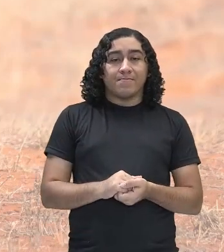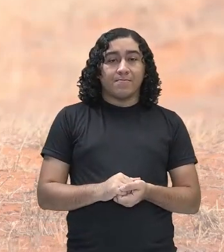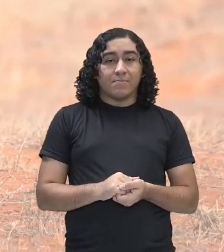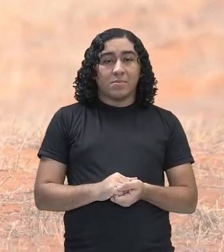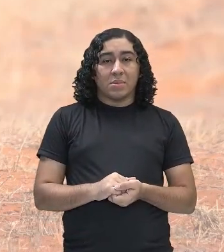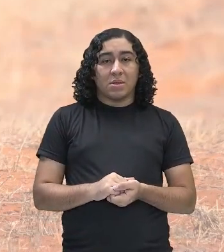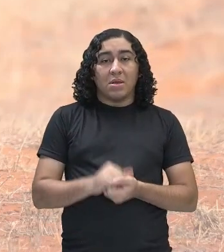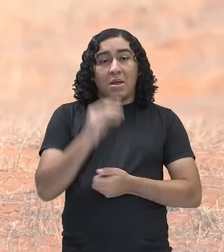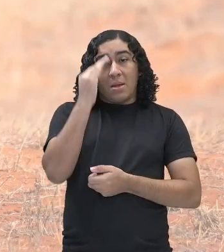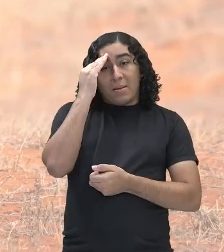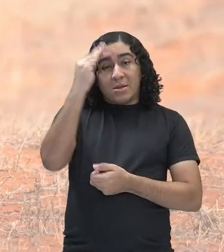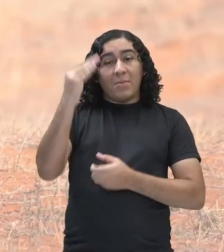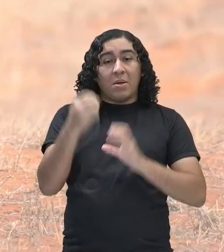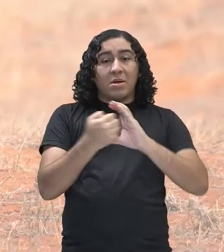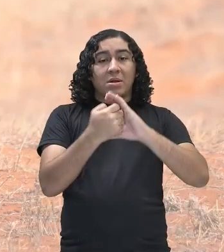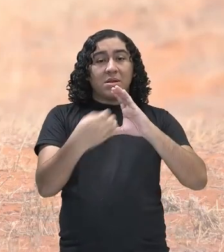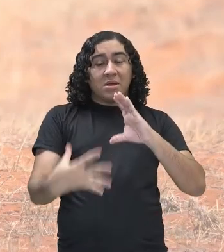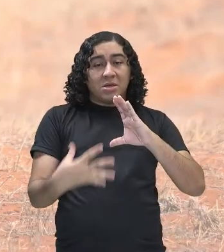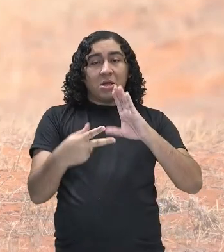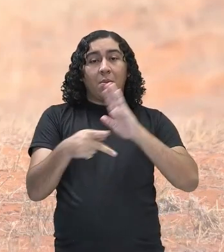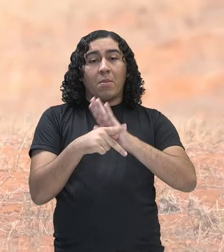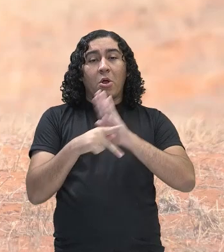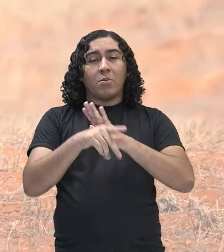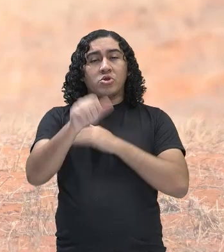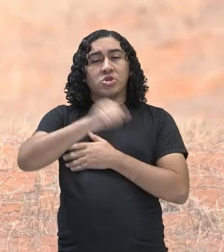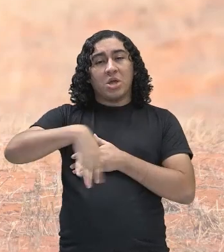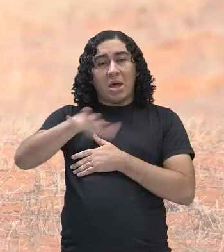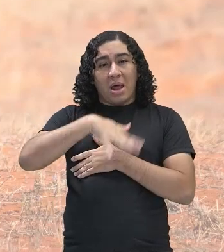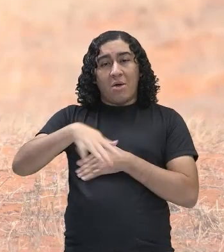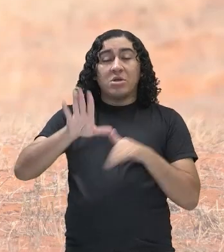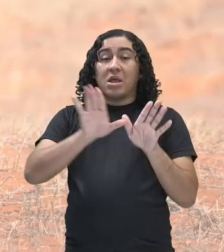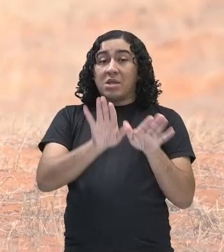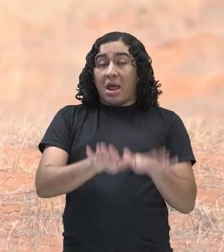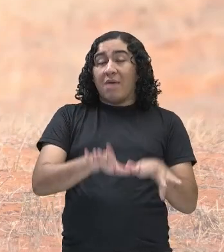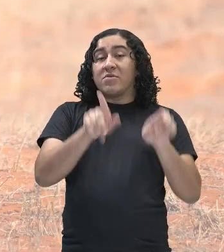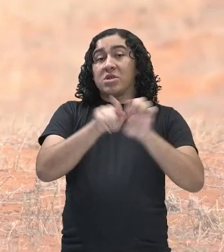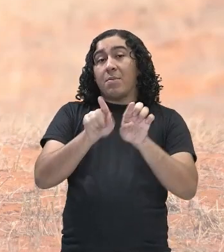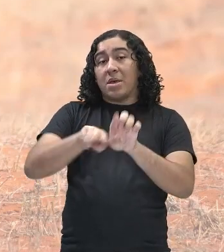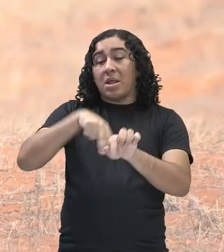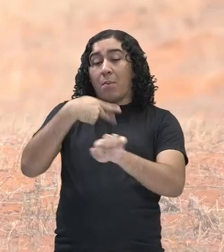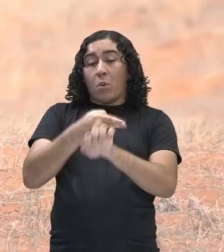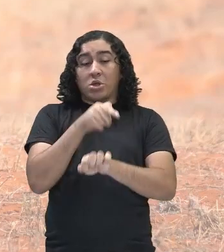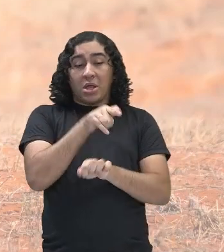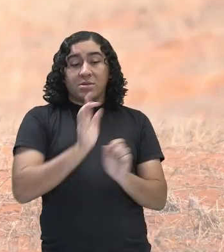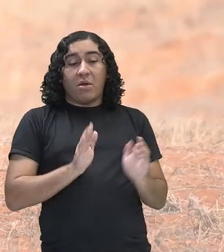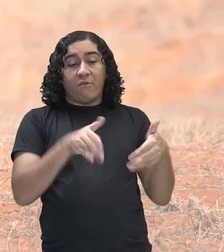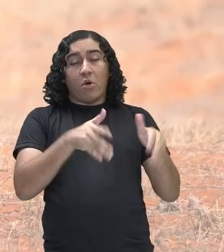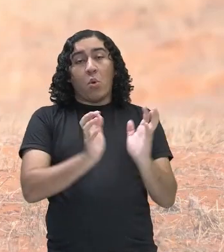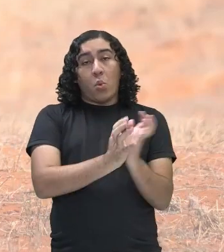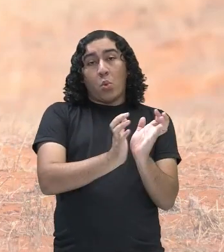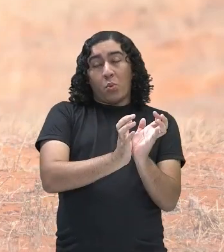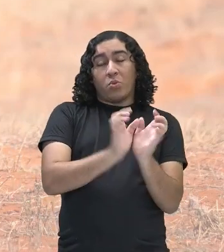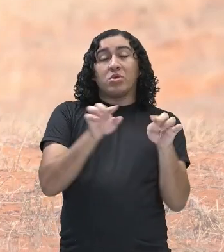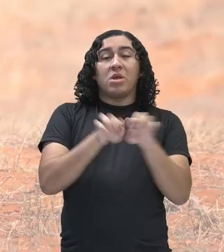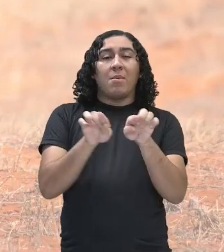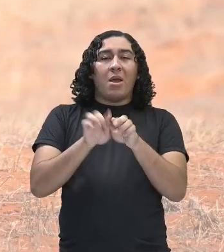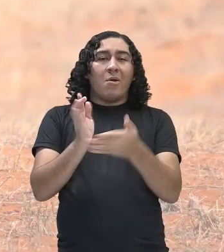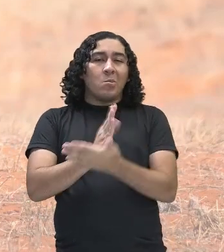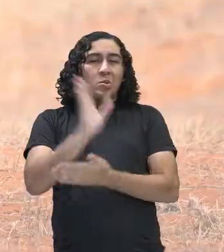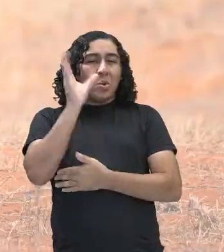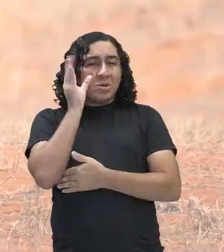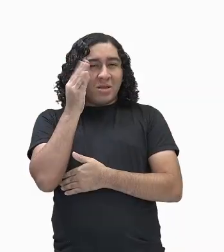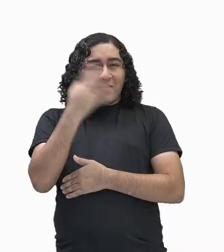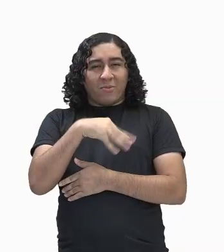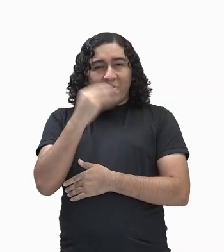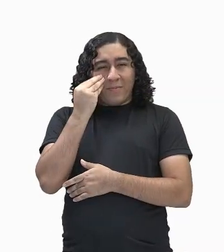das principais características, de um modo geral, das aves e depois deles em particular, e algumas curiosidades.